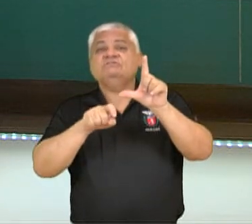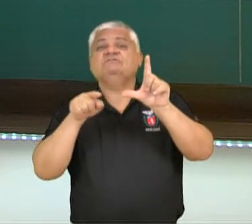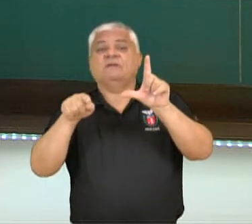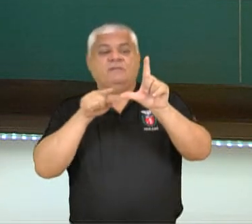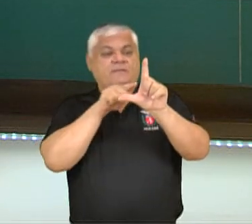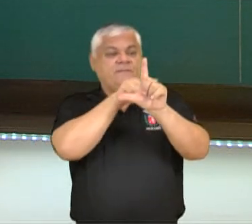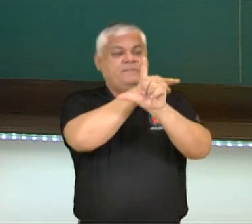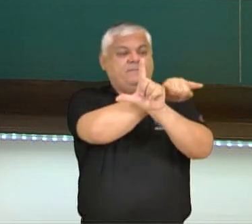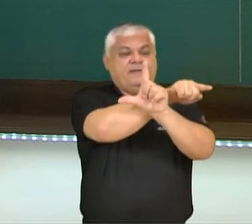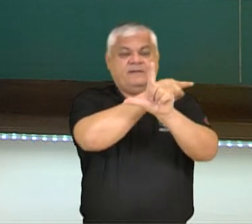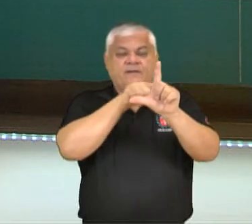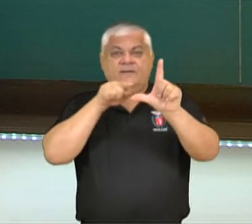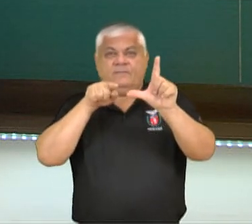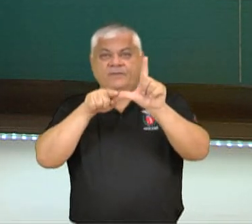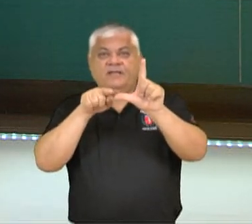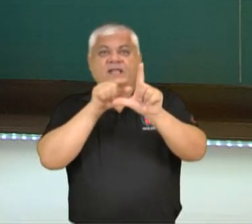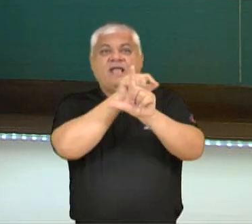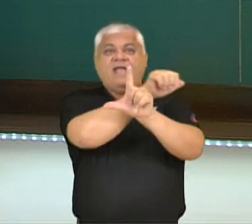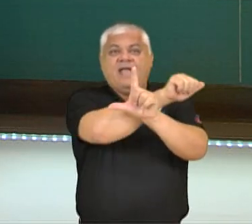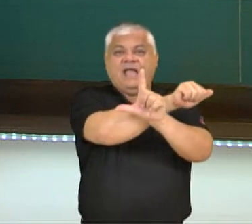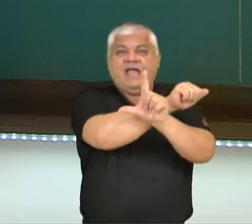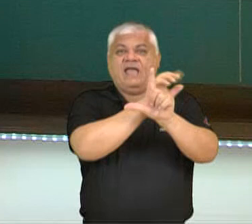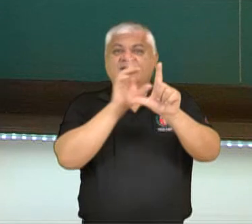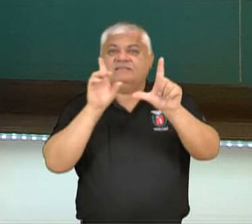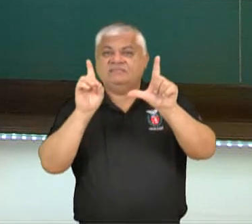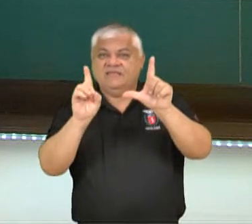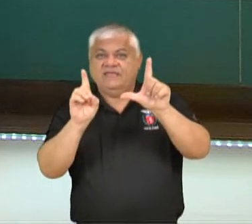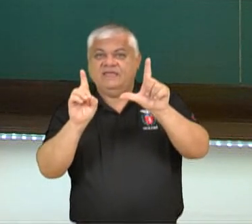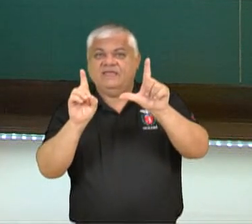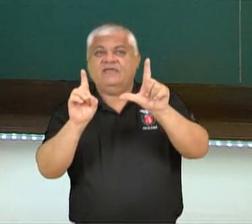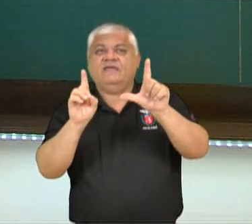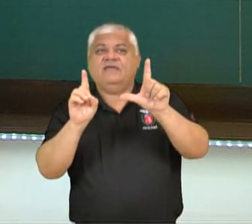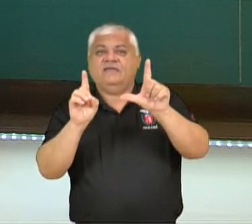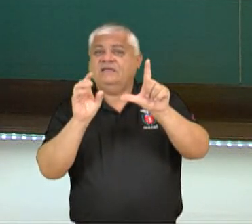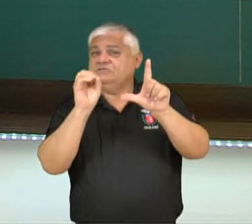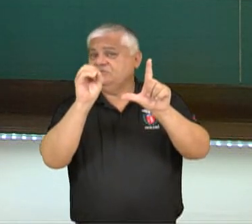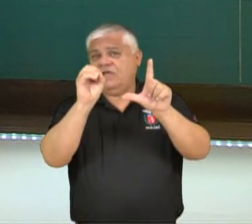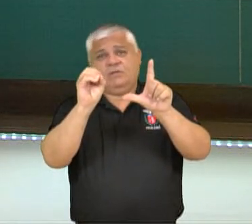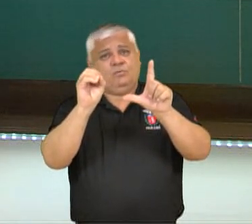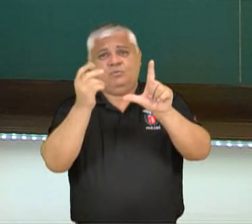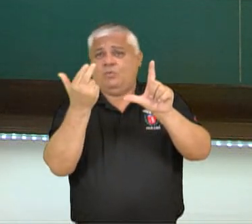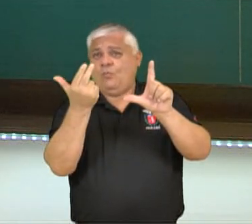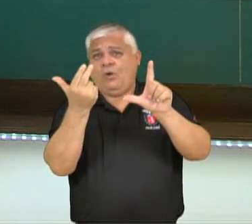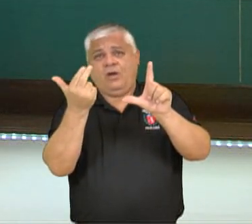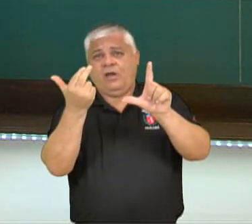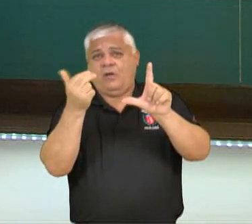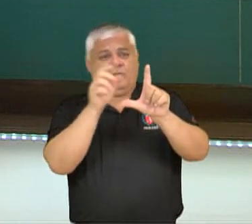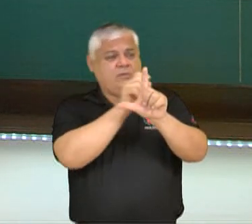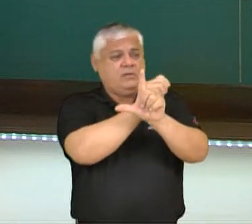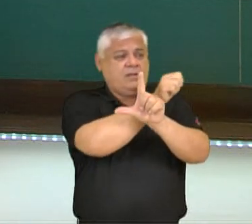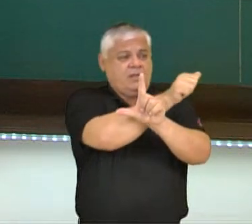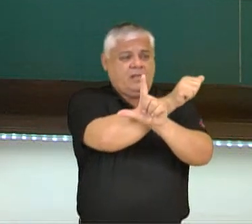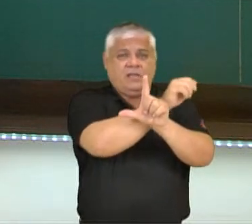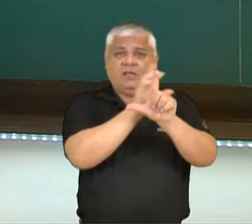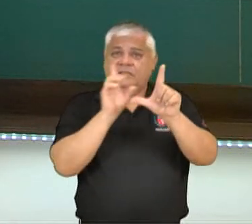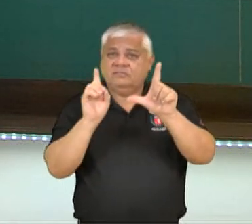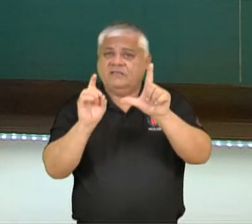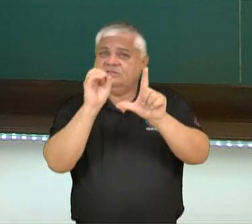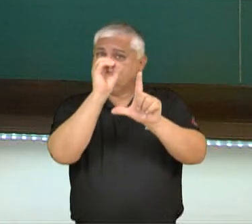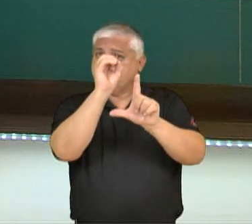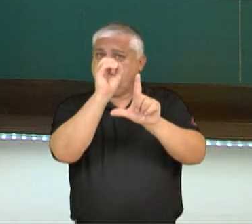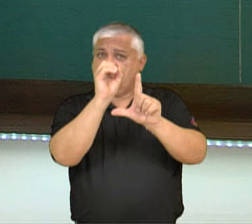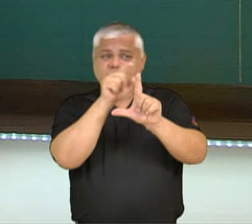ponto A e do ponto D, são as raízes ou zeros, né, dessa função. Então é mais uma informação